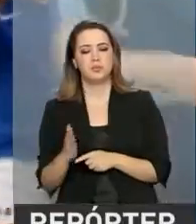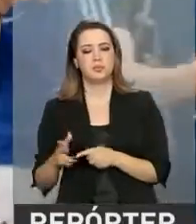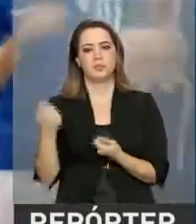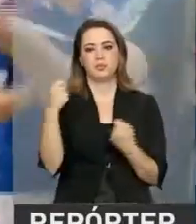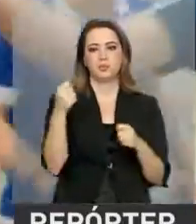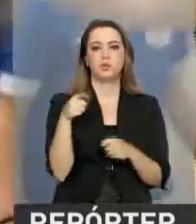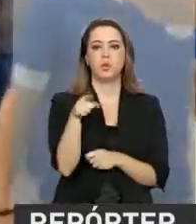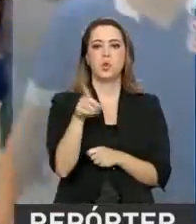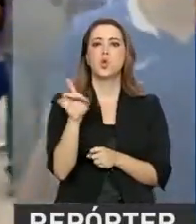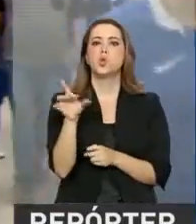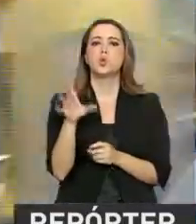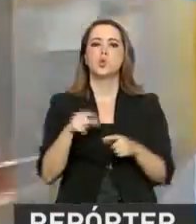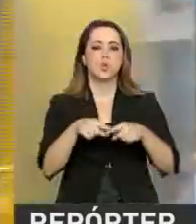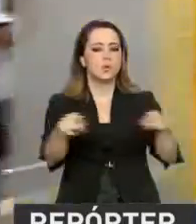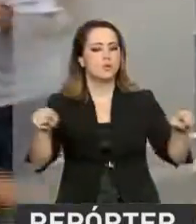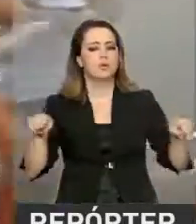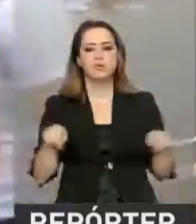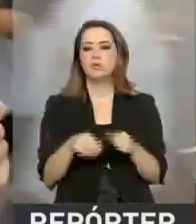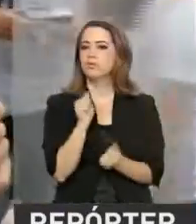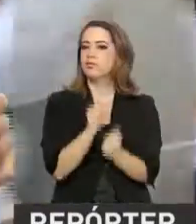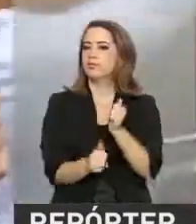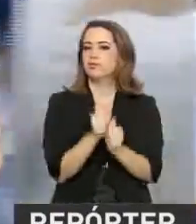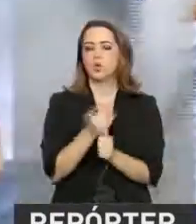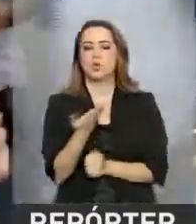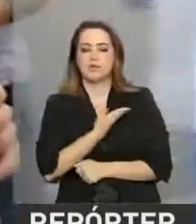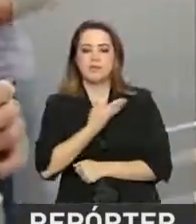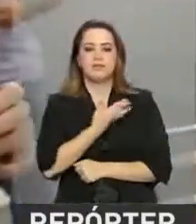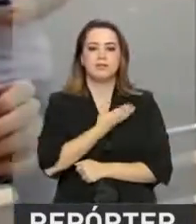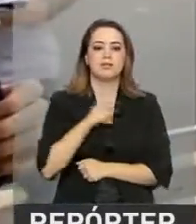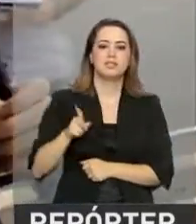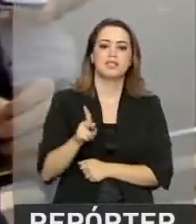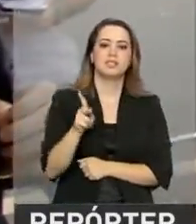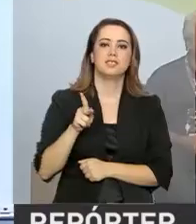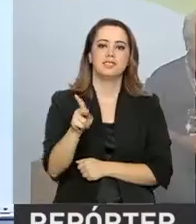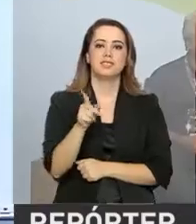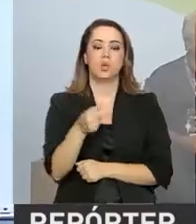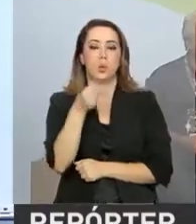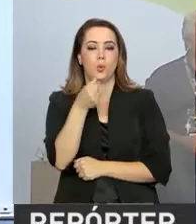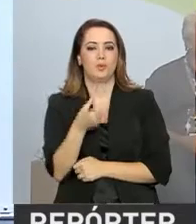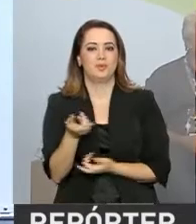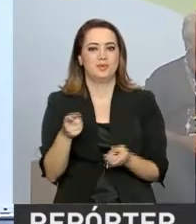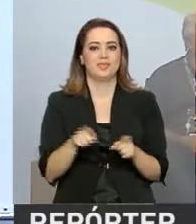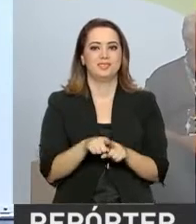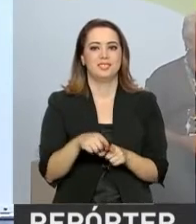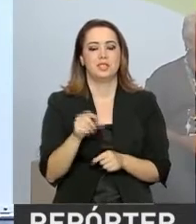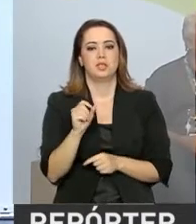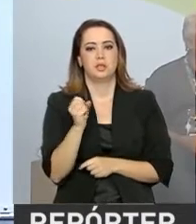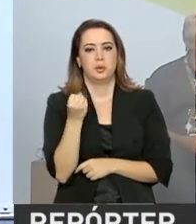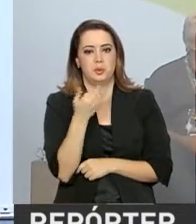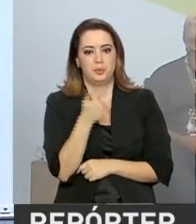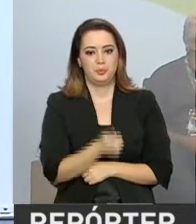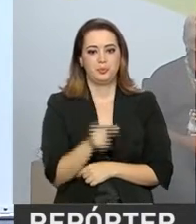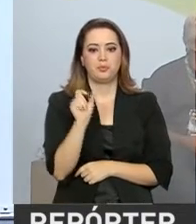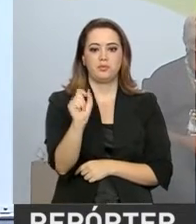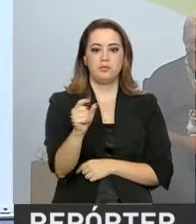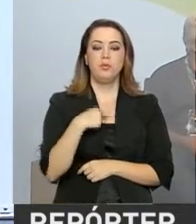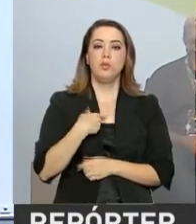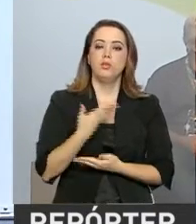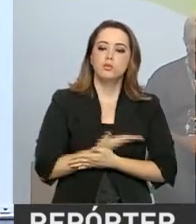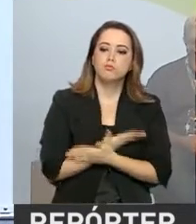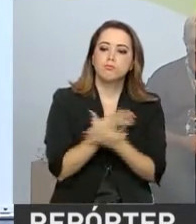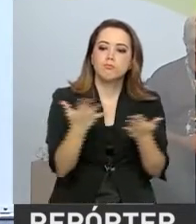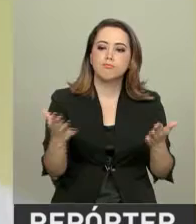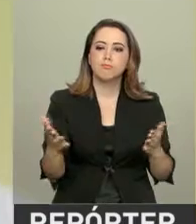campo mesmo fora todo mundo amigo amigo sumiu se sentar na cadeirinha para transmitir as torcidas a importância de